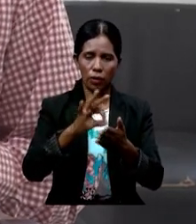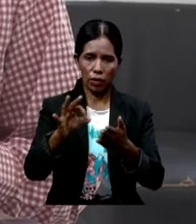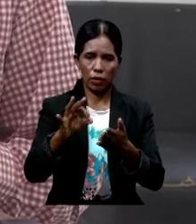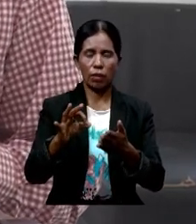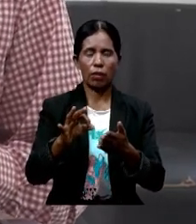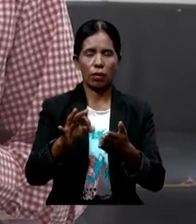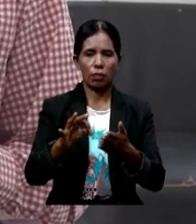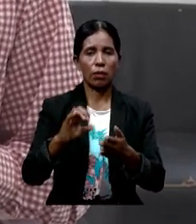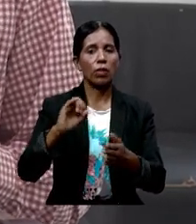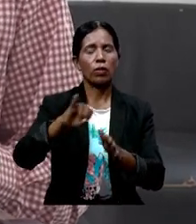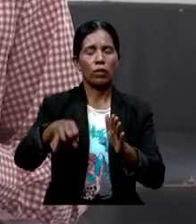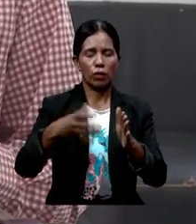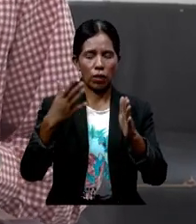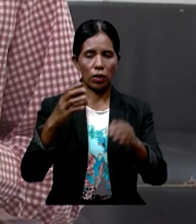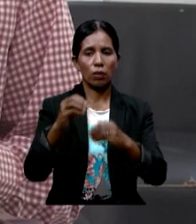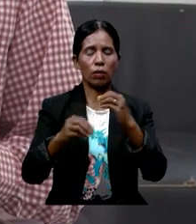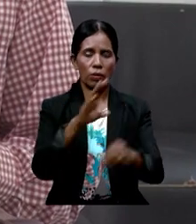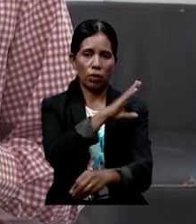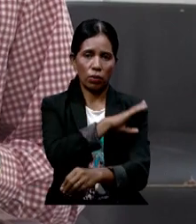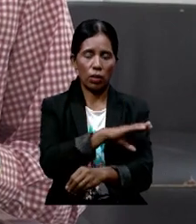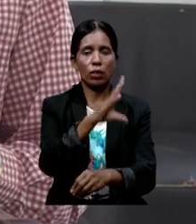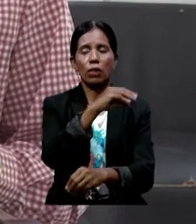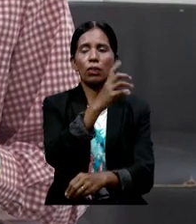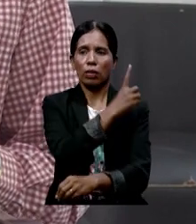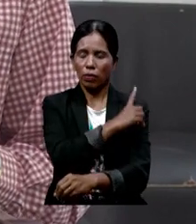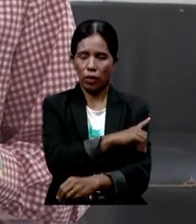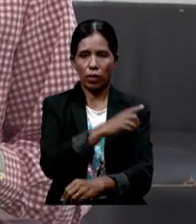área setor segurança ou defesa tamba